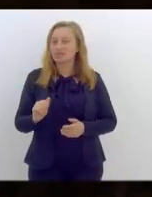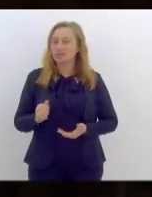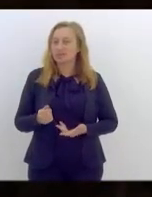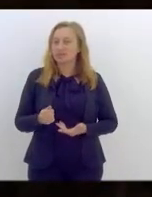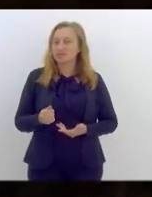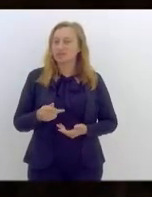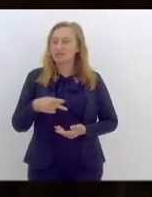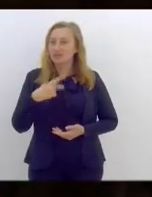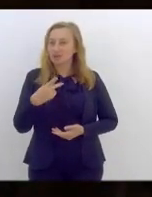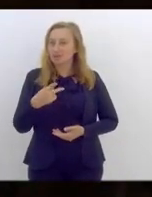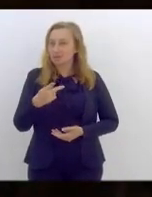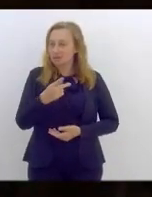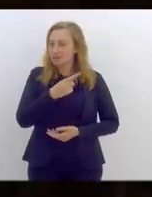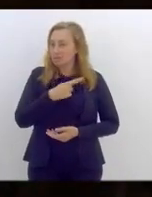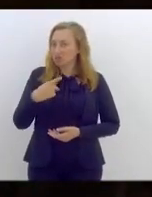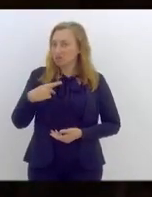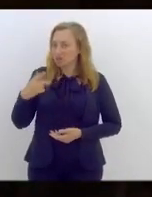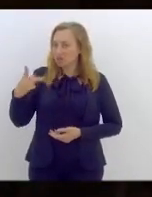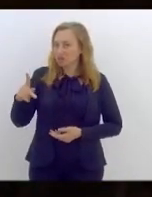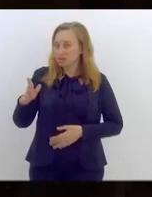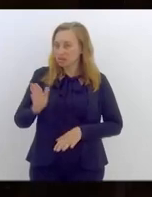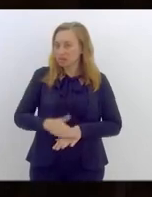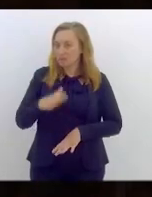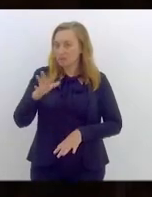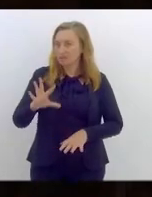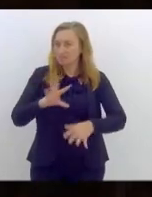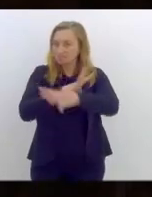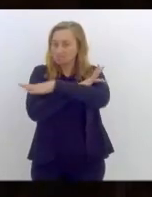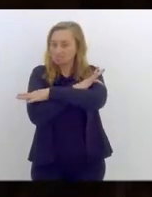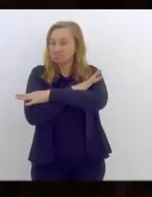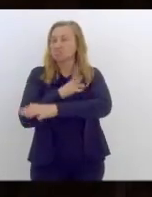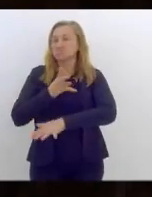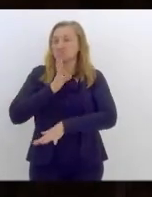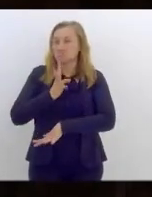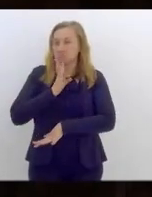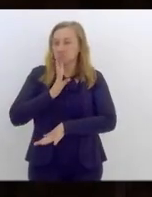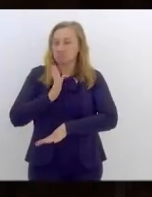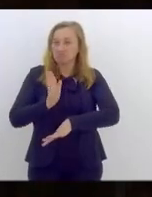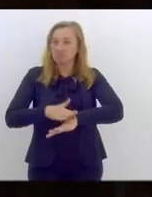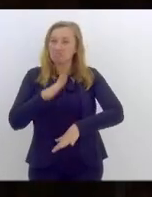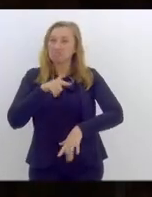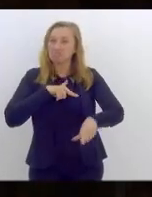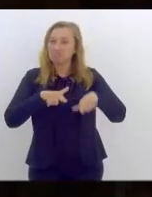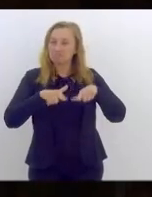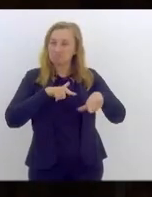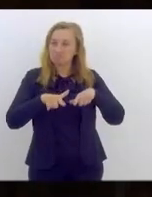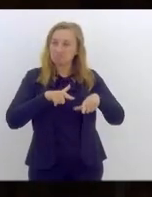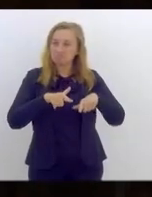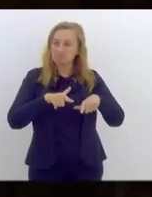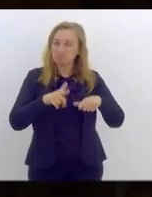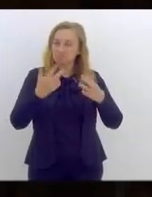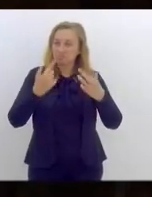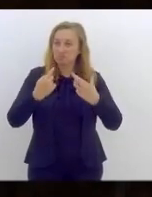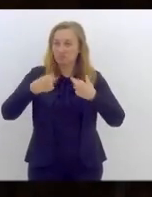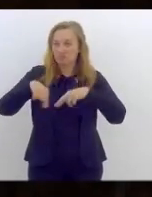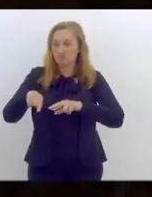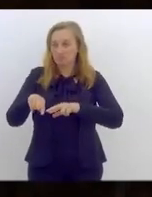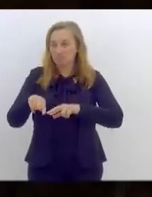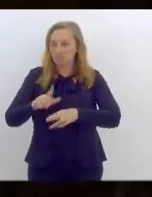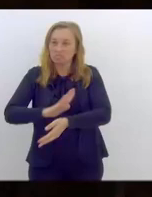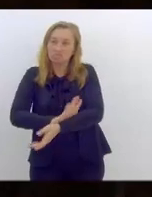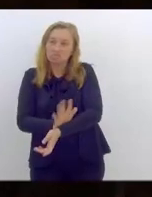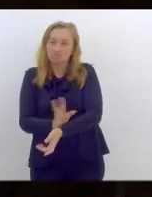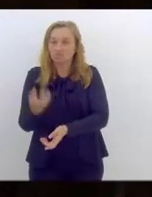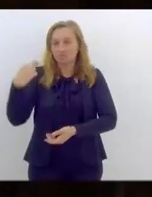é pastora, a pastora mais candomblecista que eu conheço, que mais trabalha a intolerância, que é o